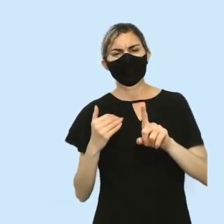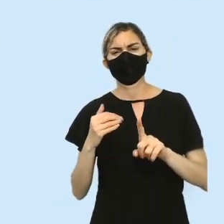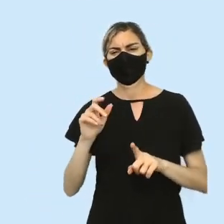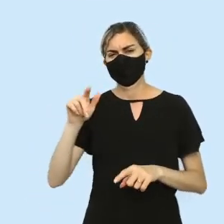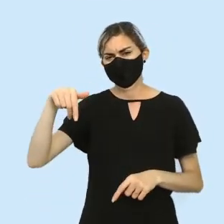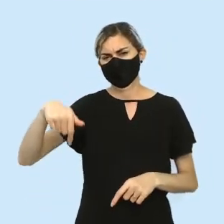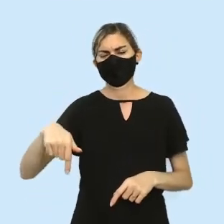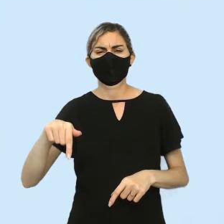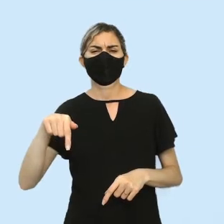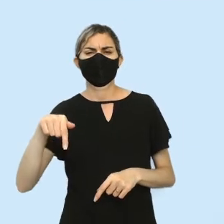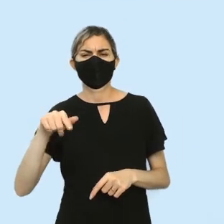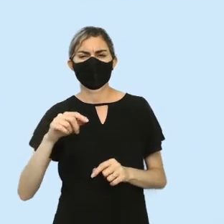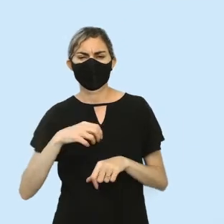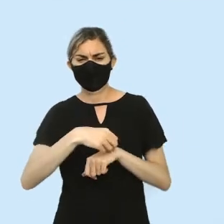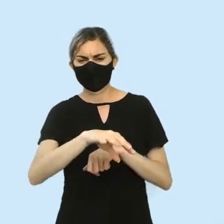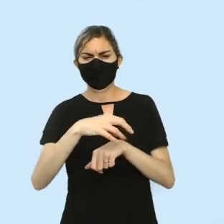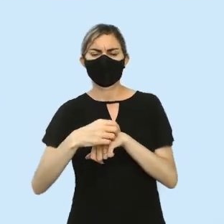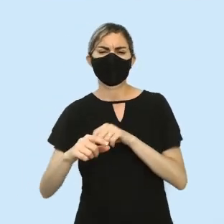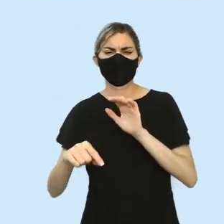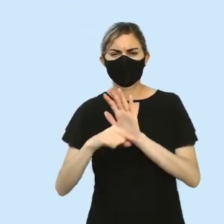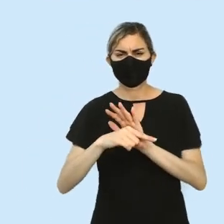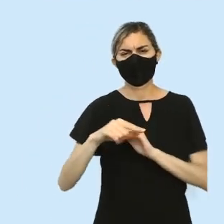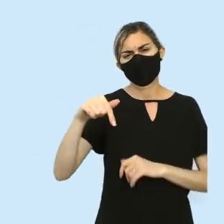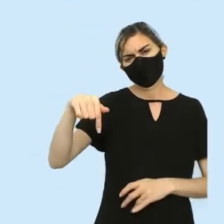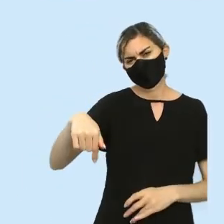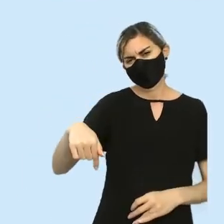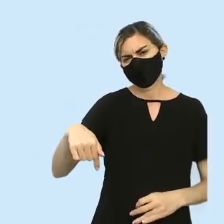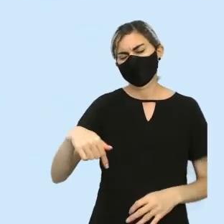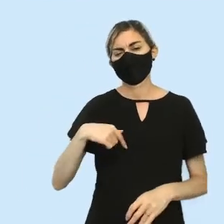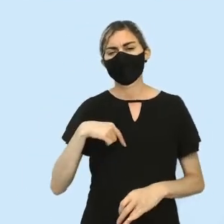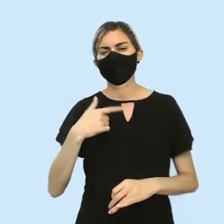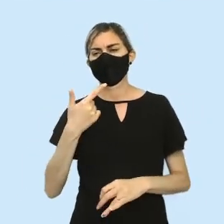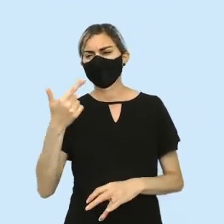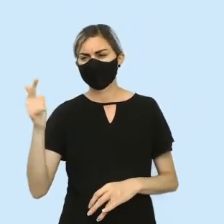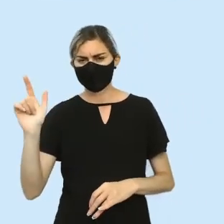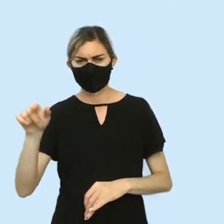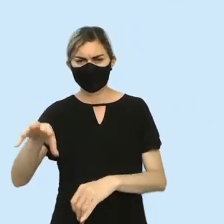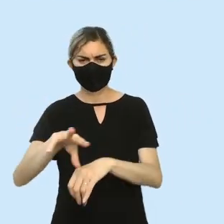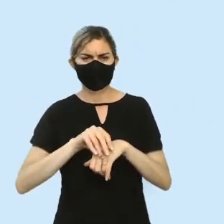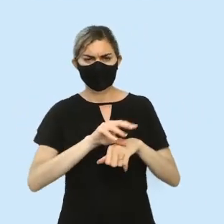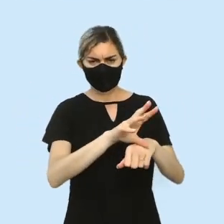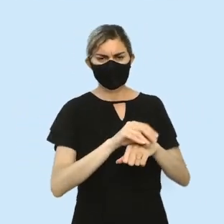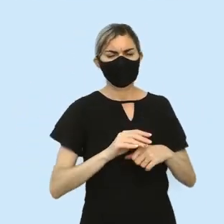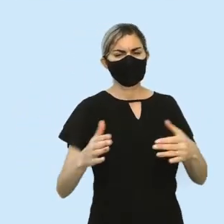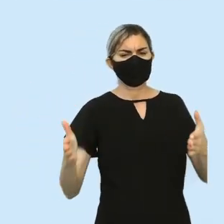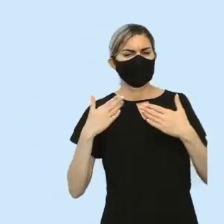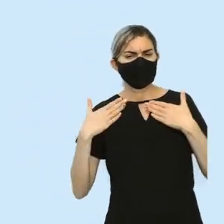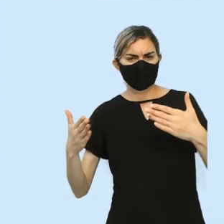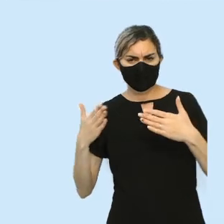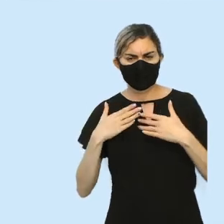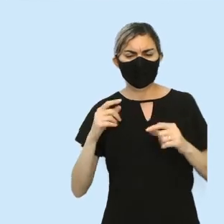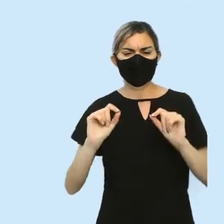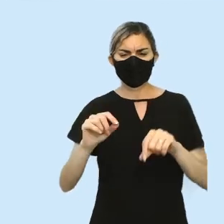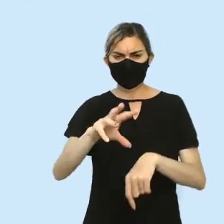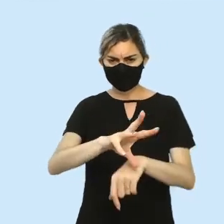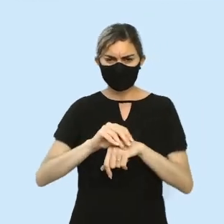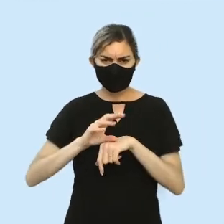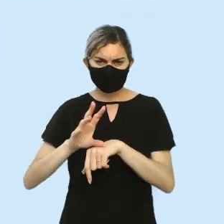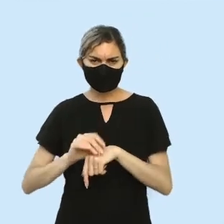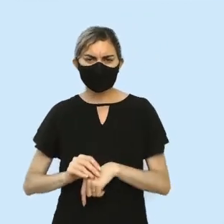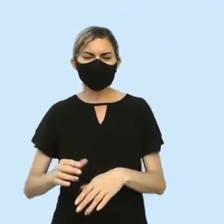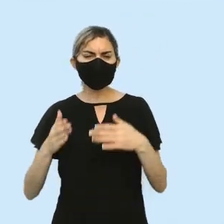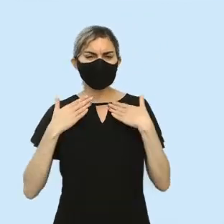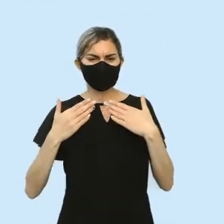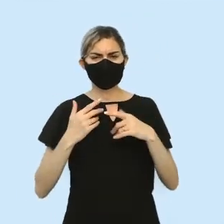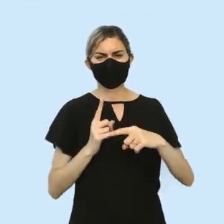que. Cedendo o calor é menos que. E o outro recebe o calor. Quem recebe o